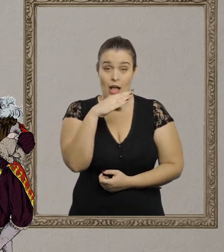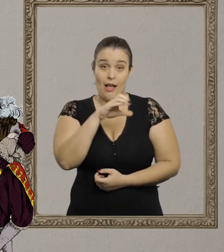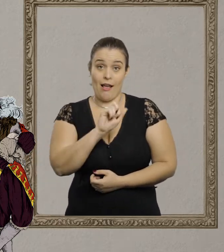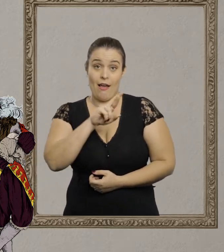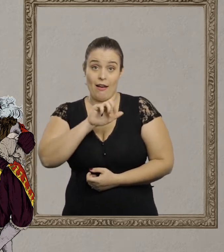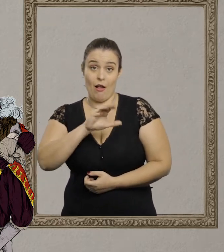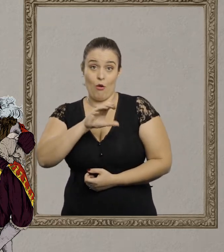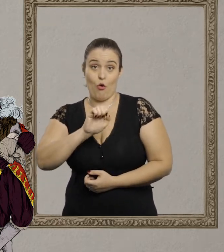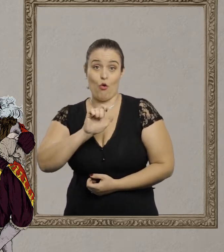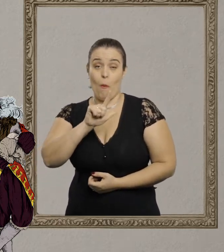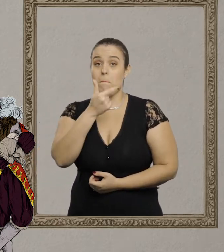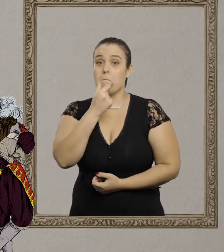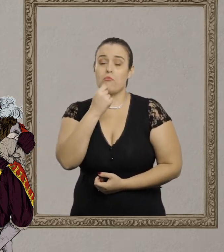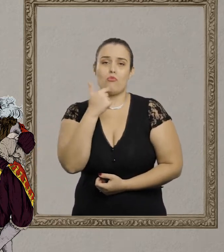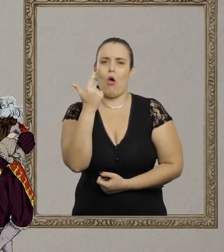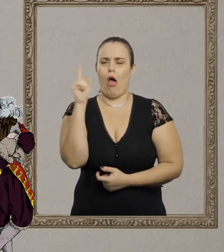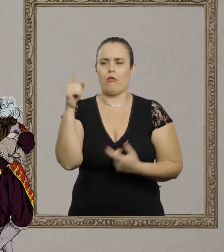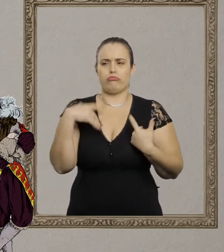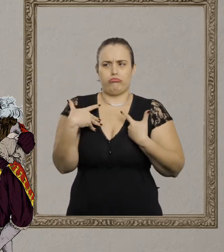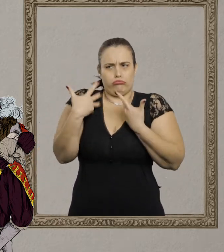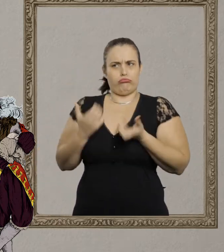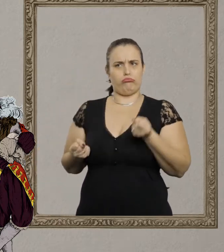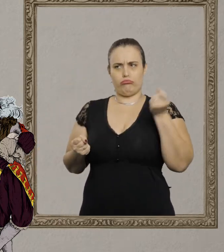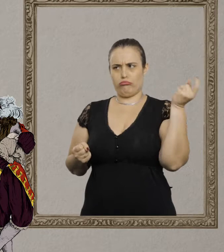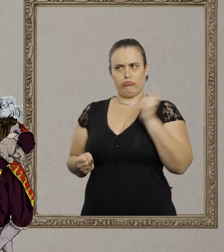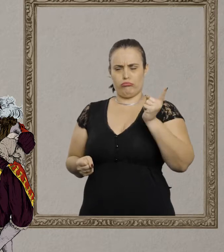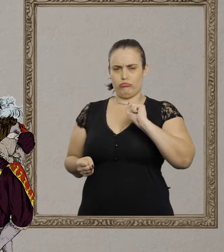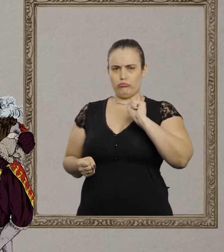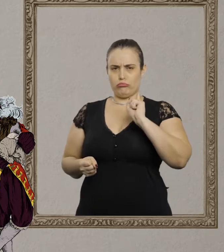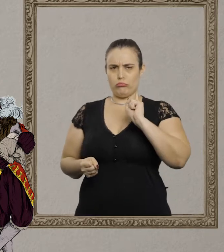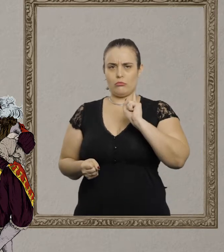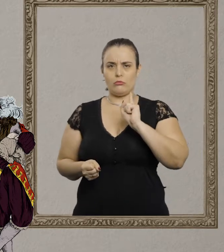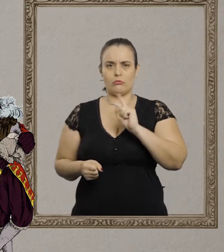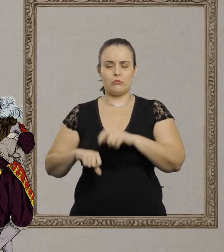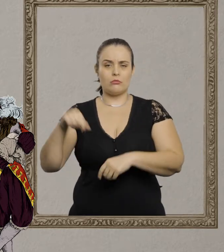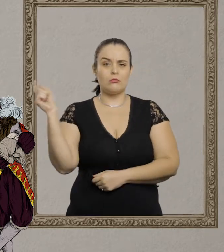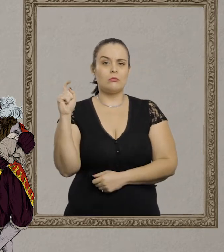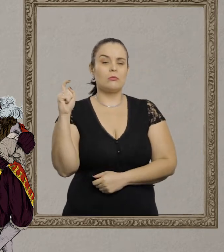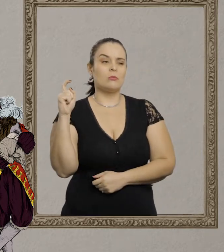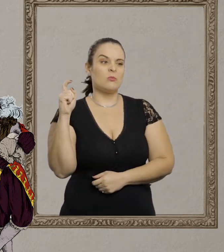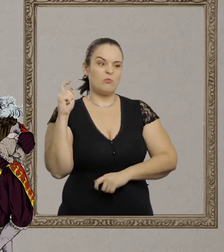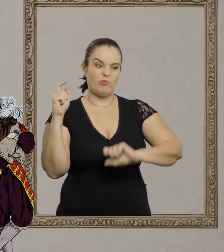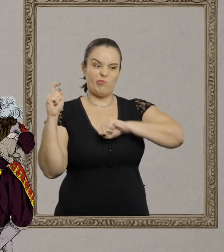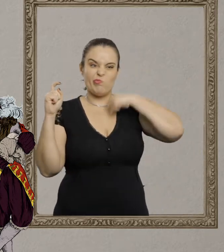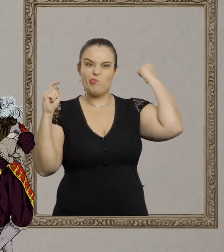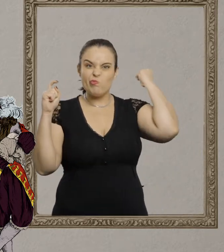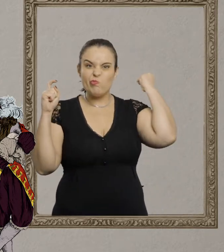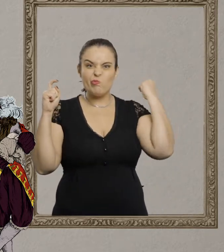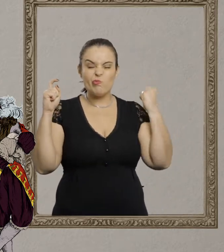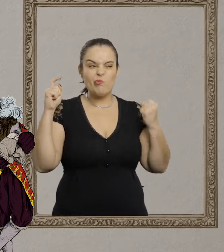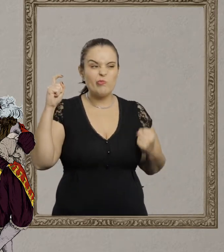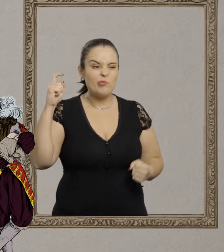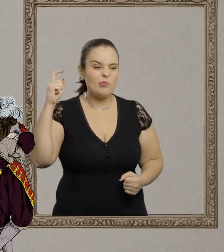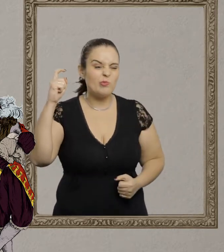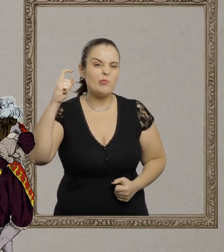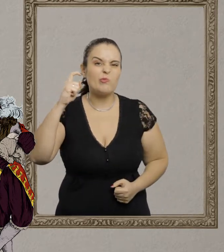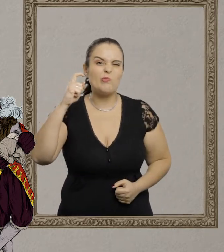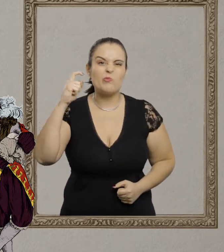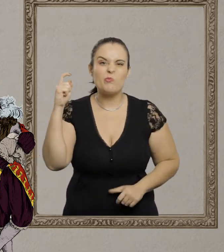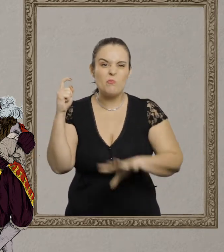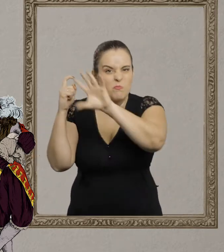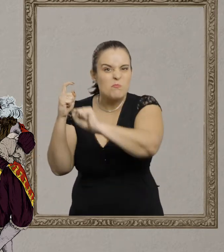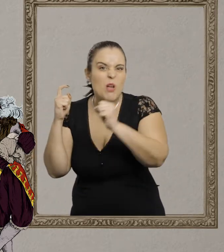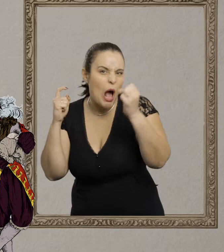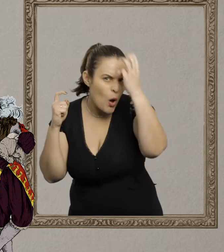os outros meninos perdidos também não quiseram ser piratas. Capitão Gancho estava furioso. Ele